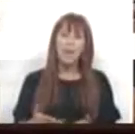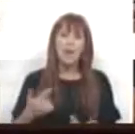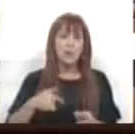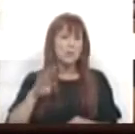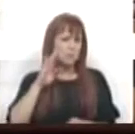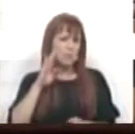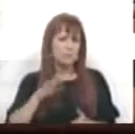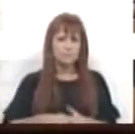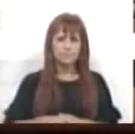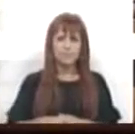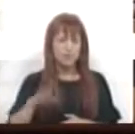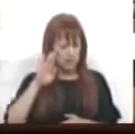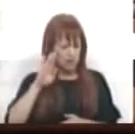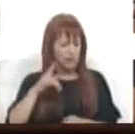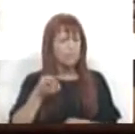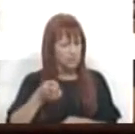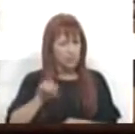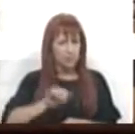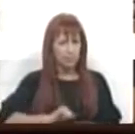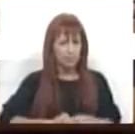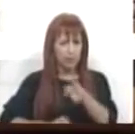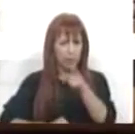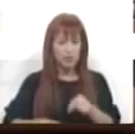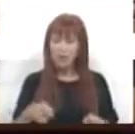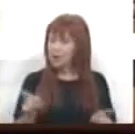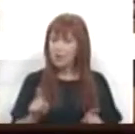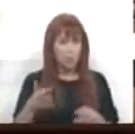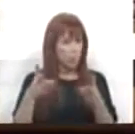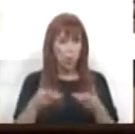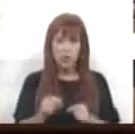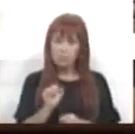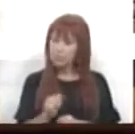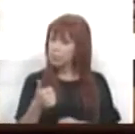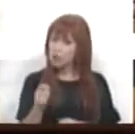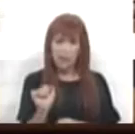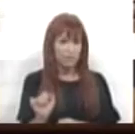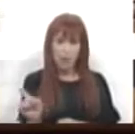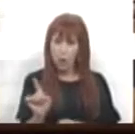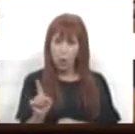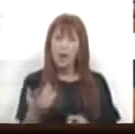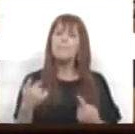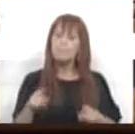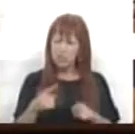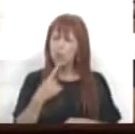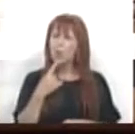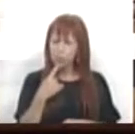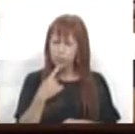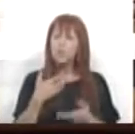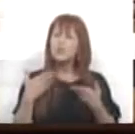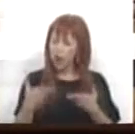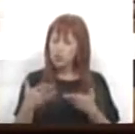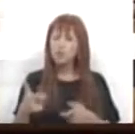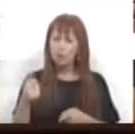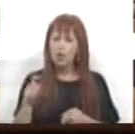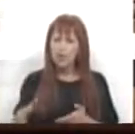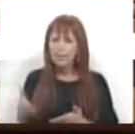Nós sabemos também que este não é o orçamento do Bloco de Esquerda, mas que tem muitos dos